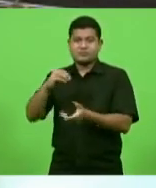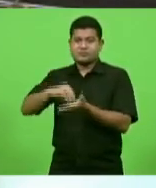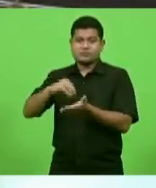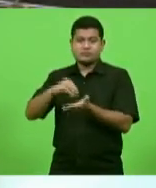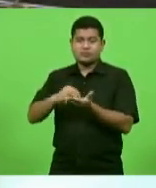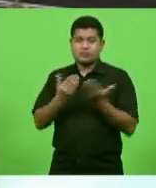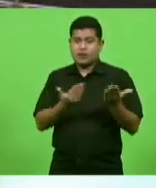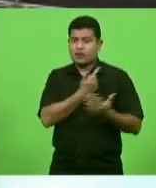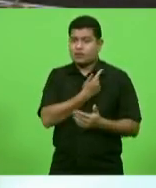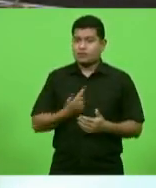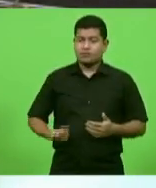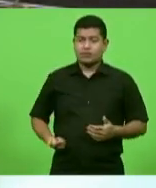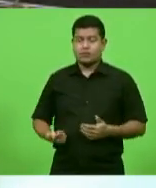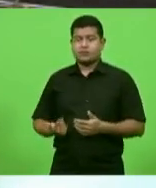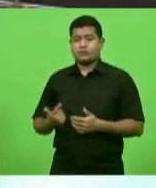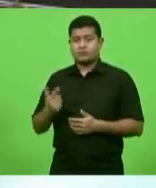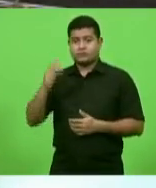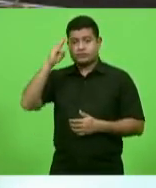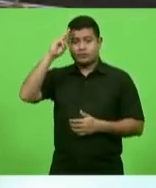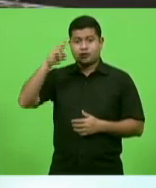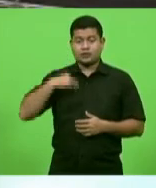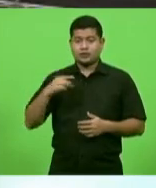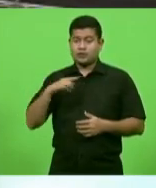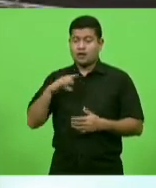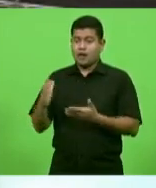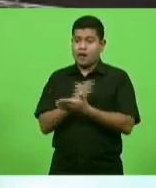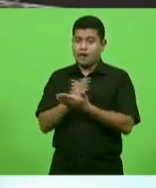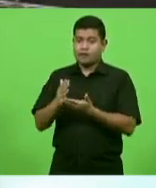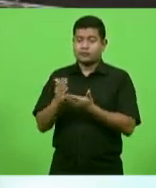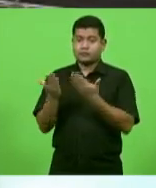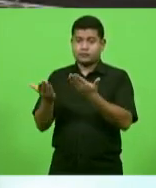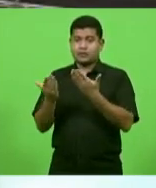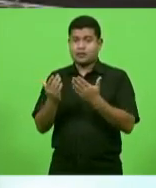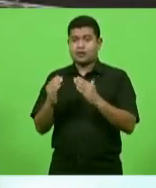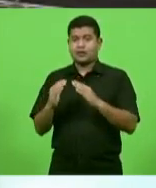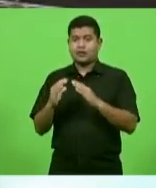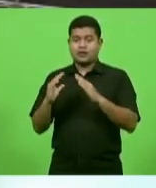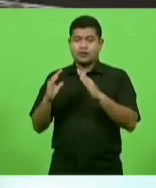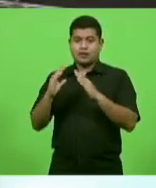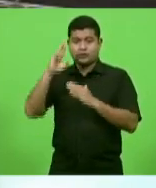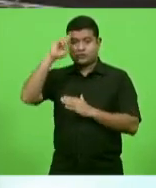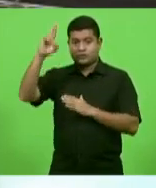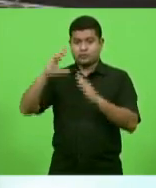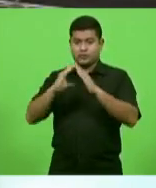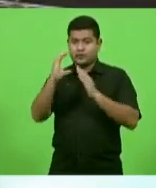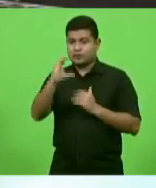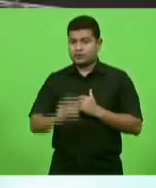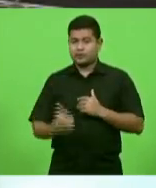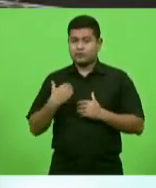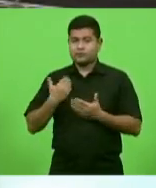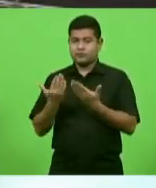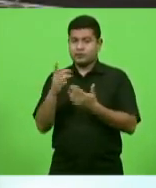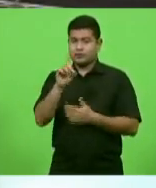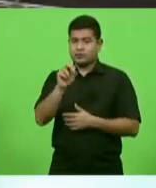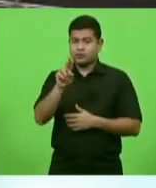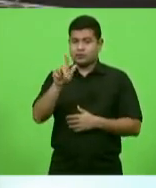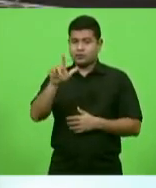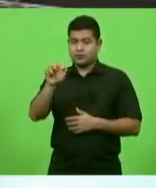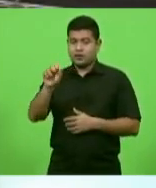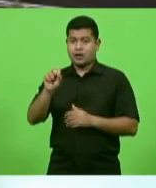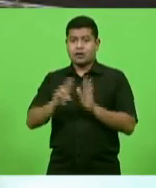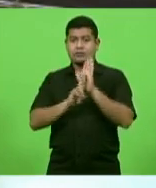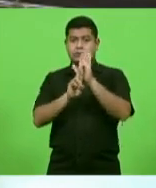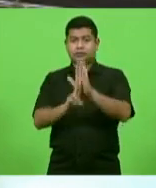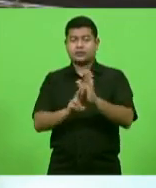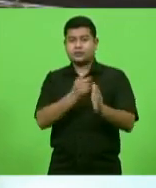do Estado há de fato afirmações de que o então chefe da casa civil Douglas Bora para falar viajei em nome do